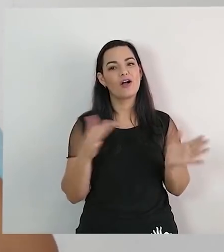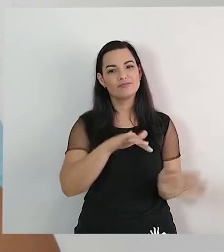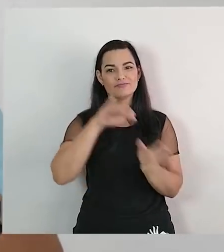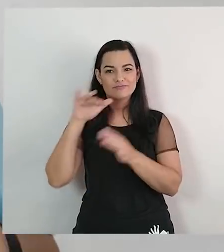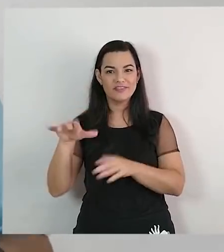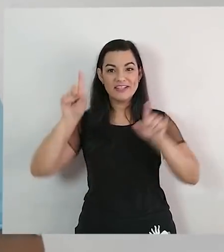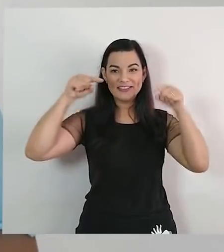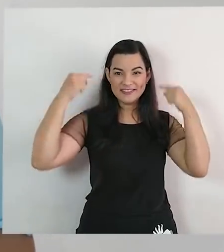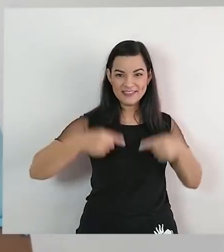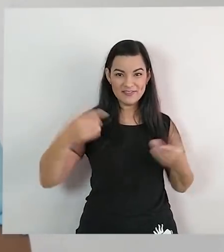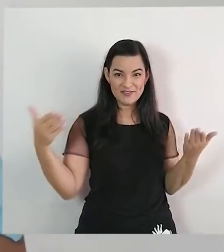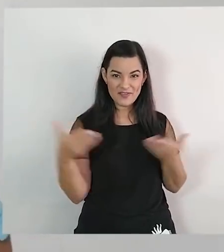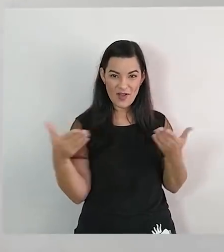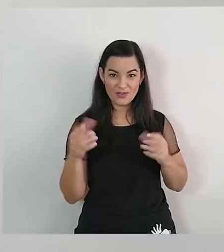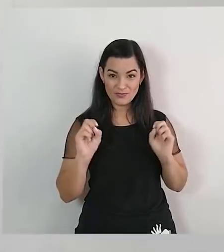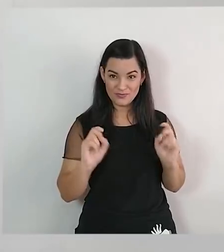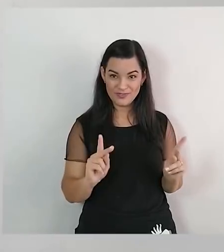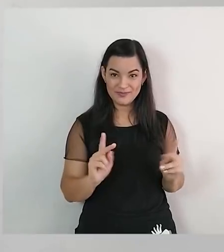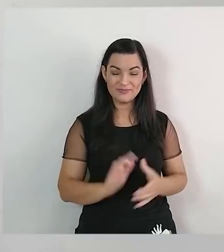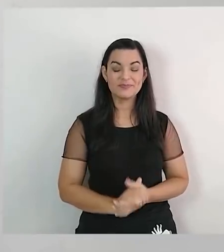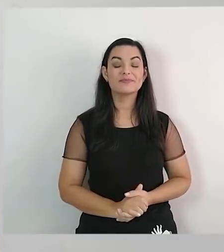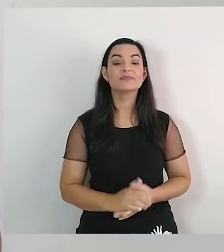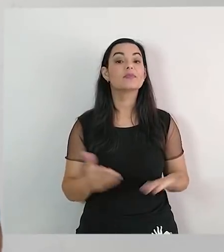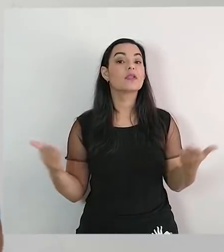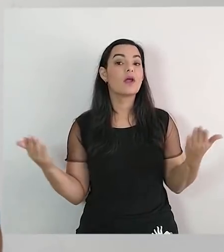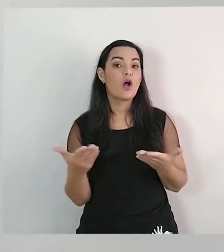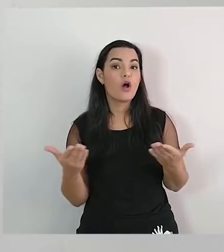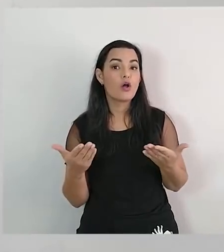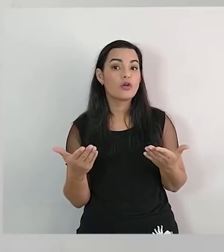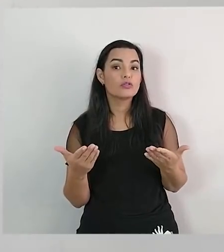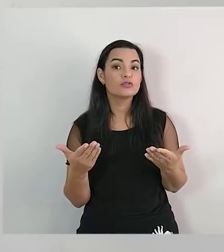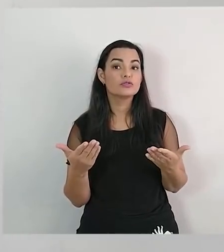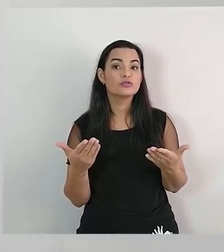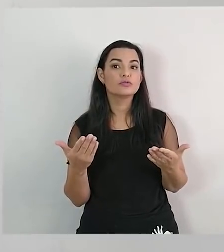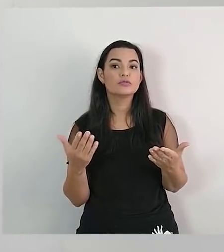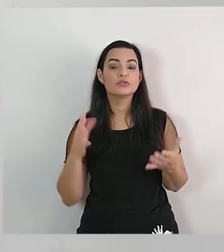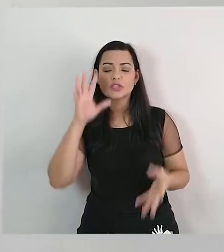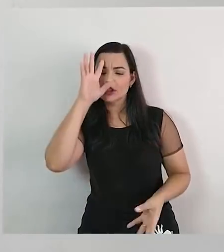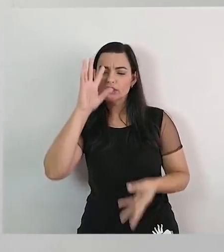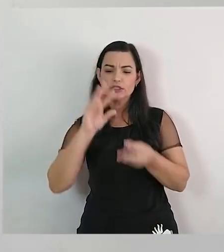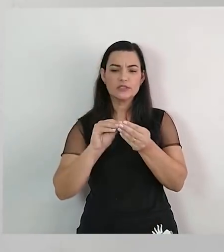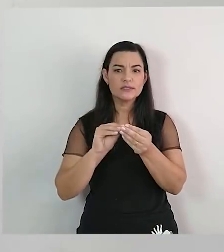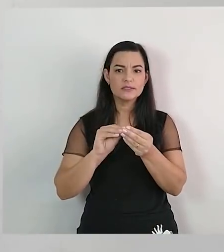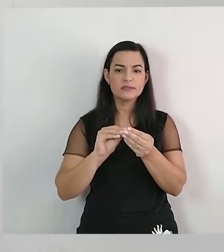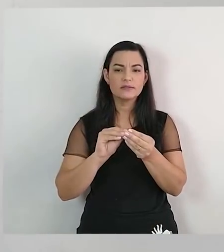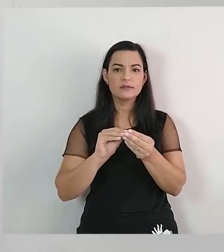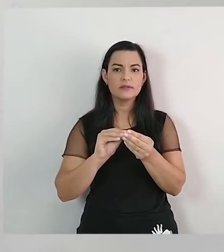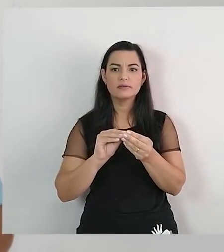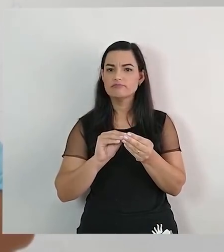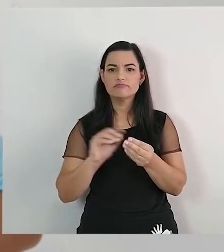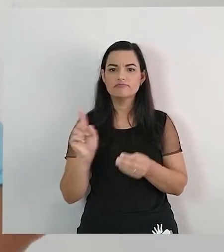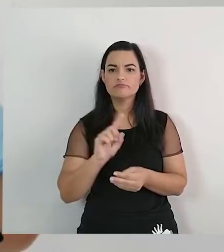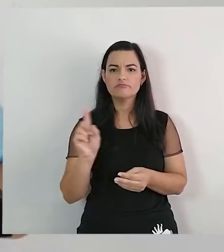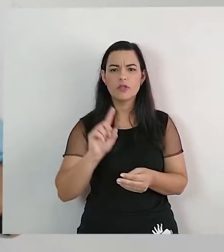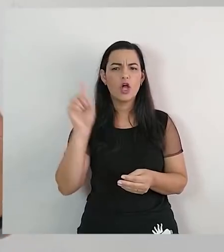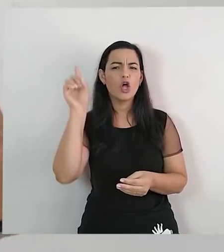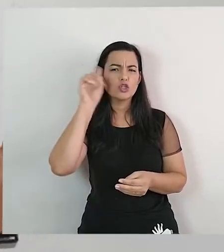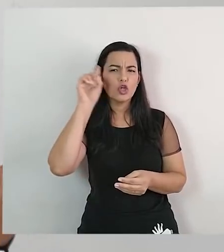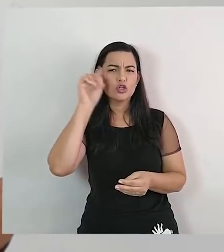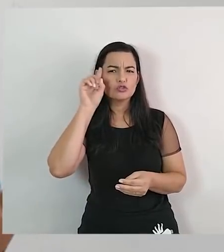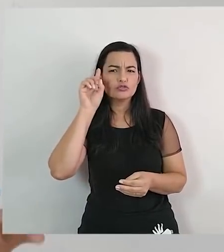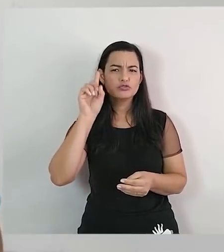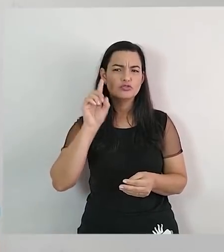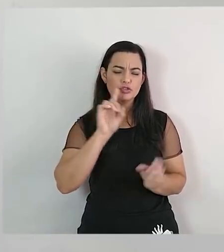nosso desafio de hoje, tá bom? Hoje a Pro não vai colocar uma síntese, como eu coloco todos os dias, porque o desafio